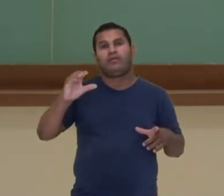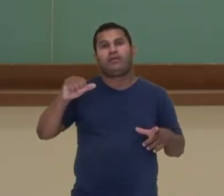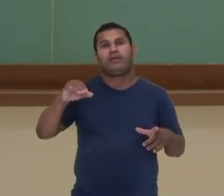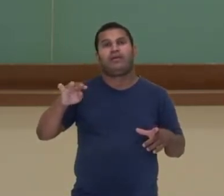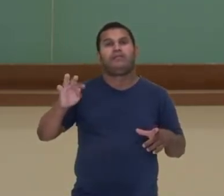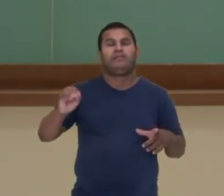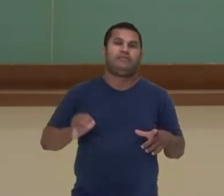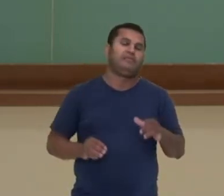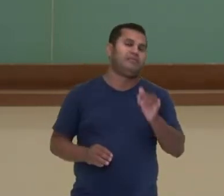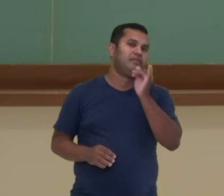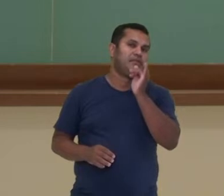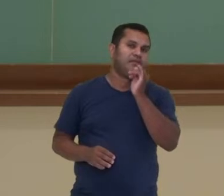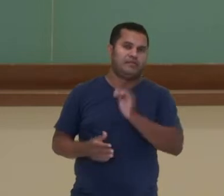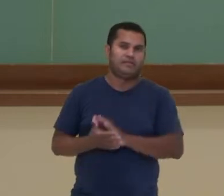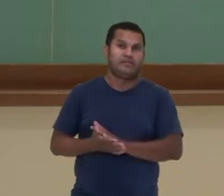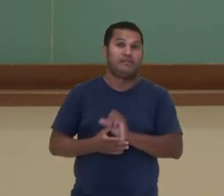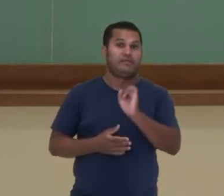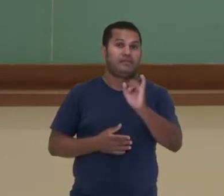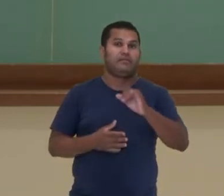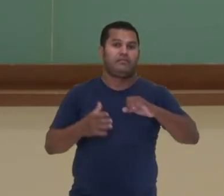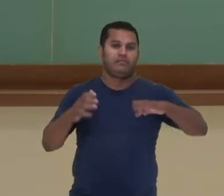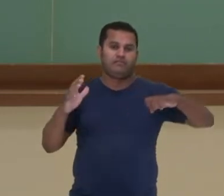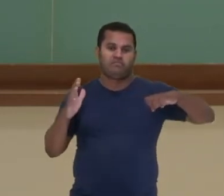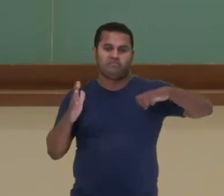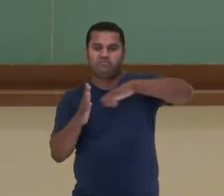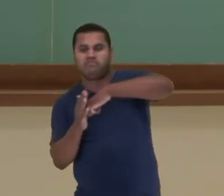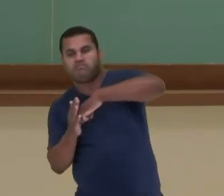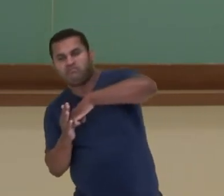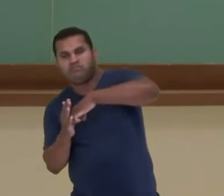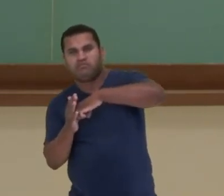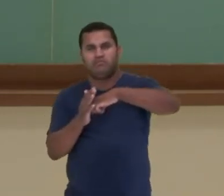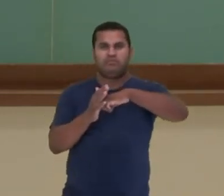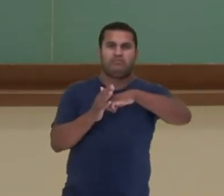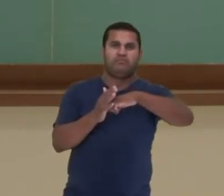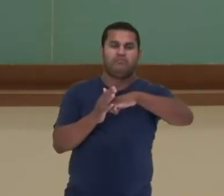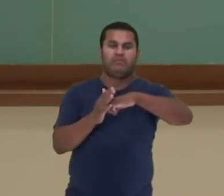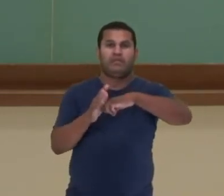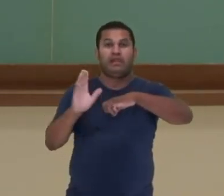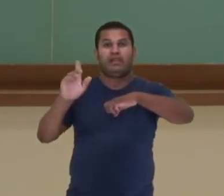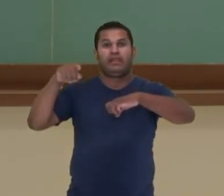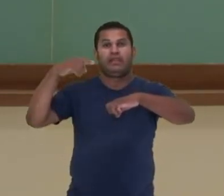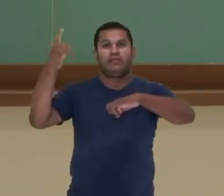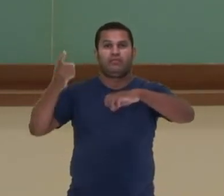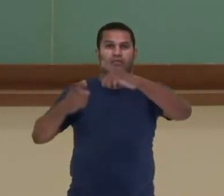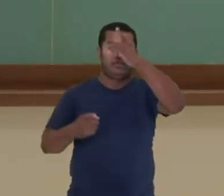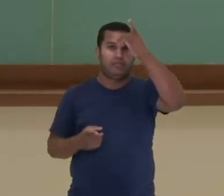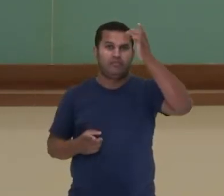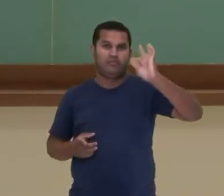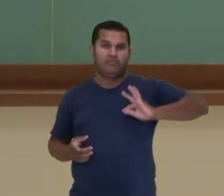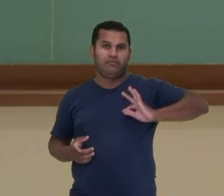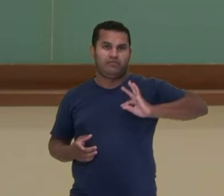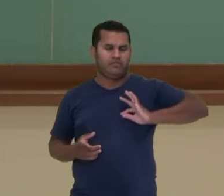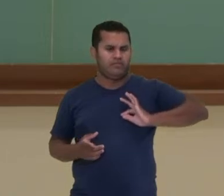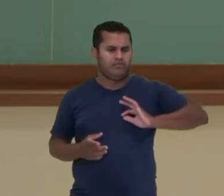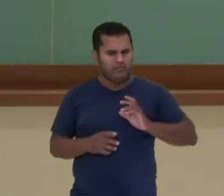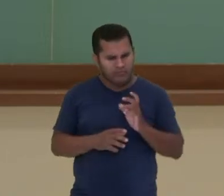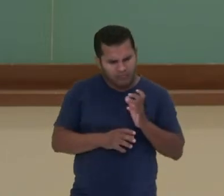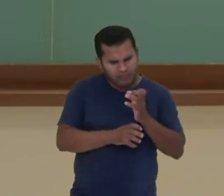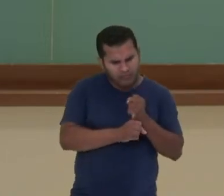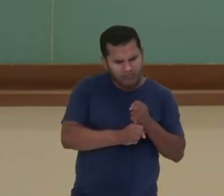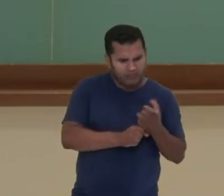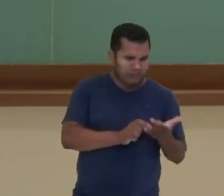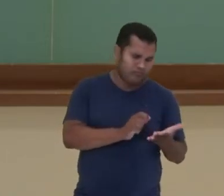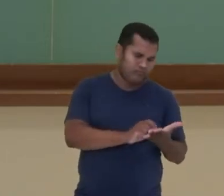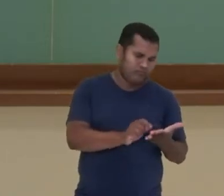o tempo, né, que ocorreu uma certa coisa, né, um certo acidente, por exemplo. Porque eu preciso estar lá, muitas vezes tem que ter